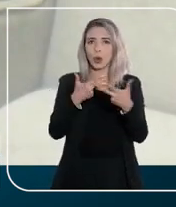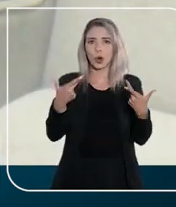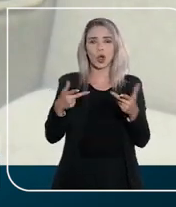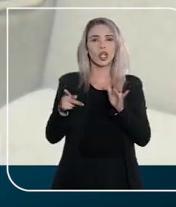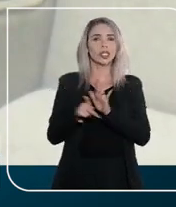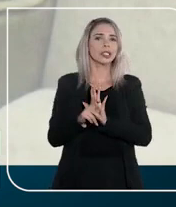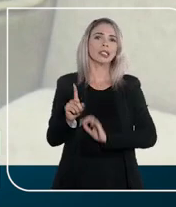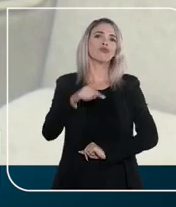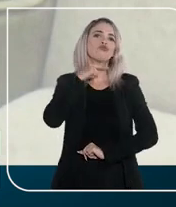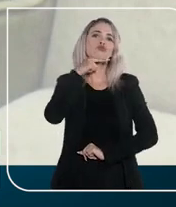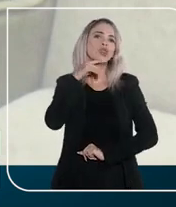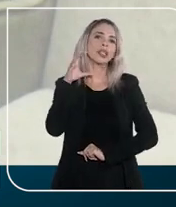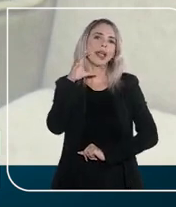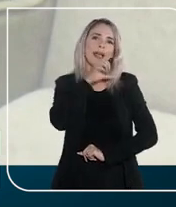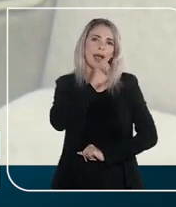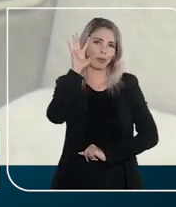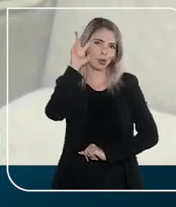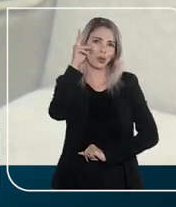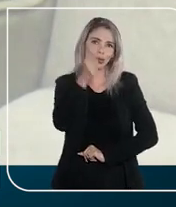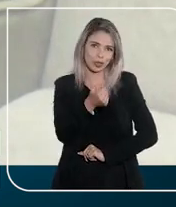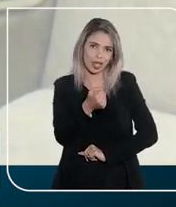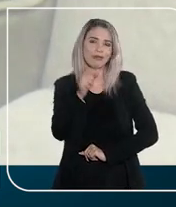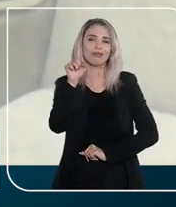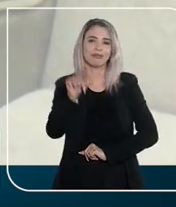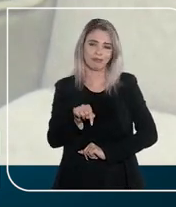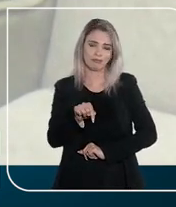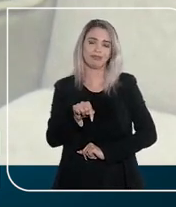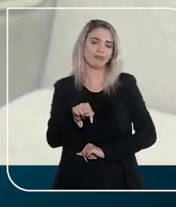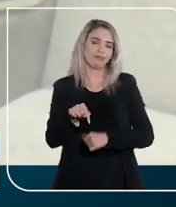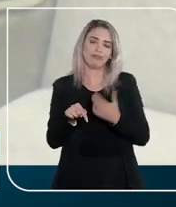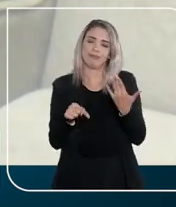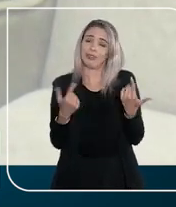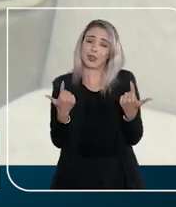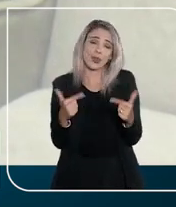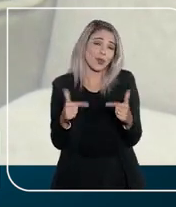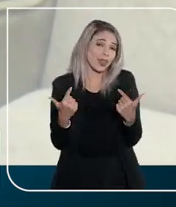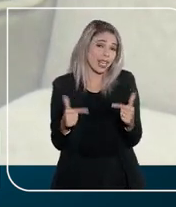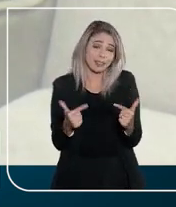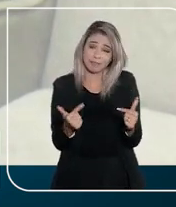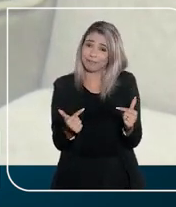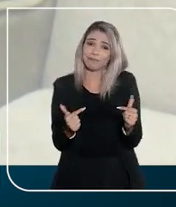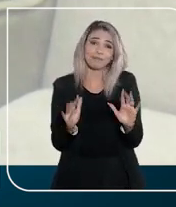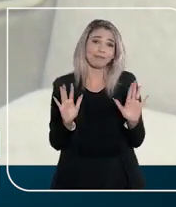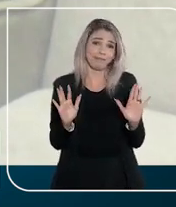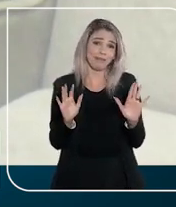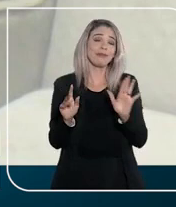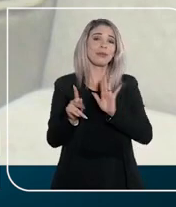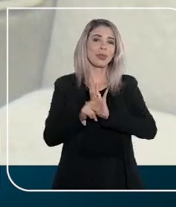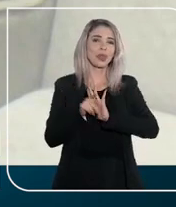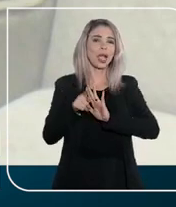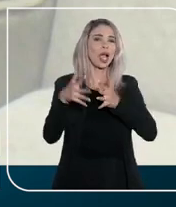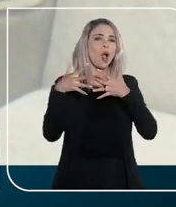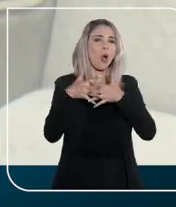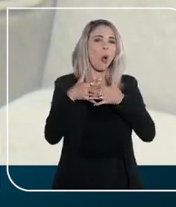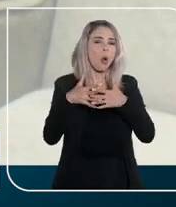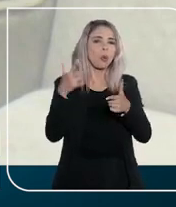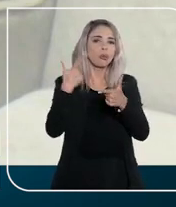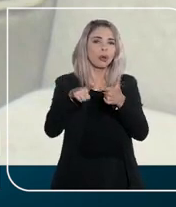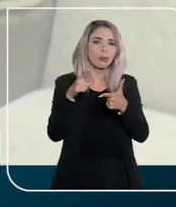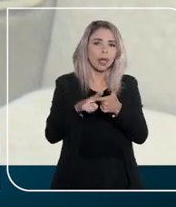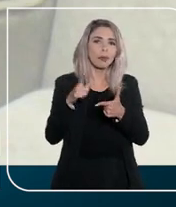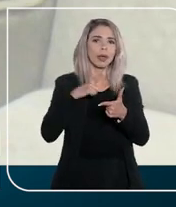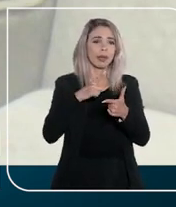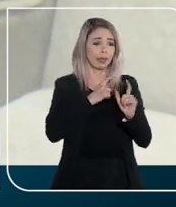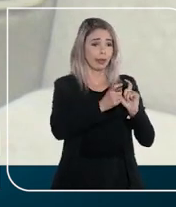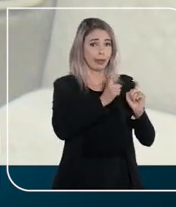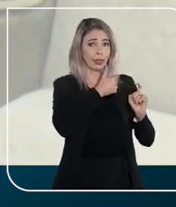a rapidez que muitas vezes se espera e não dá uma solução ágil a essas controvérsias que se estabelecem entre a